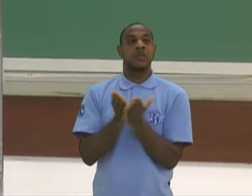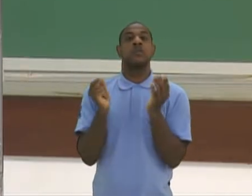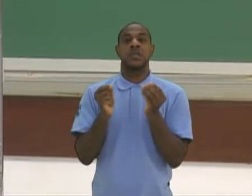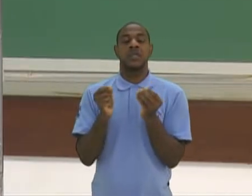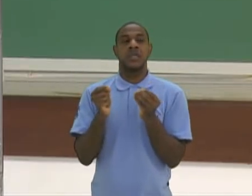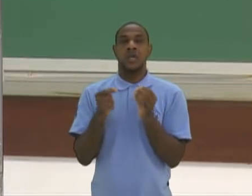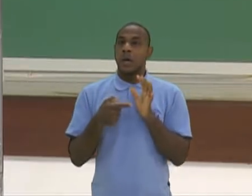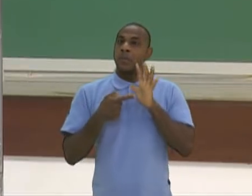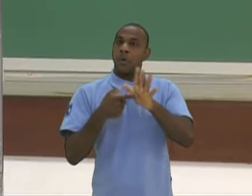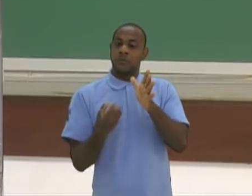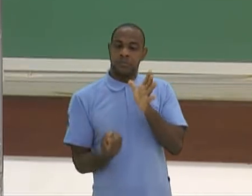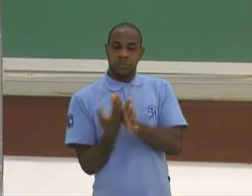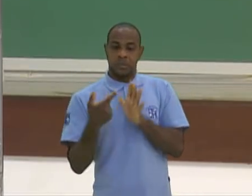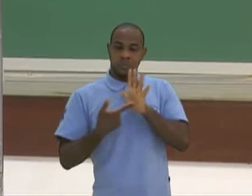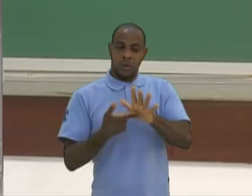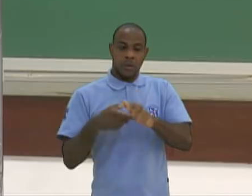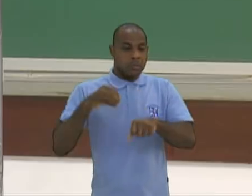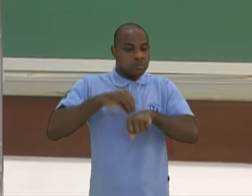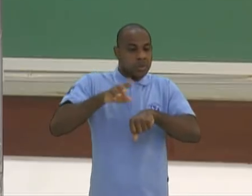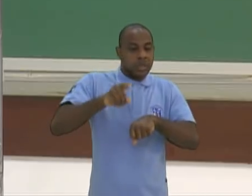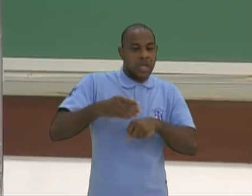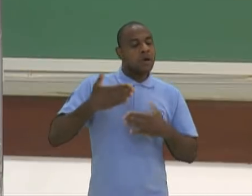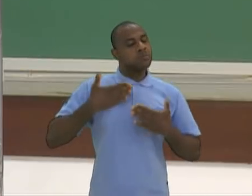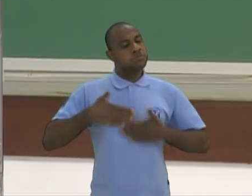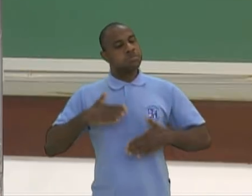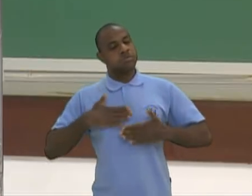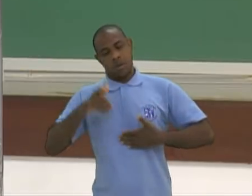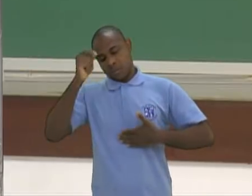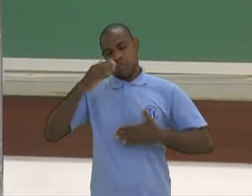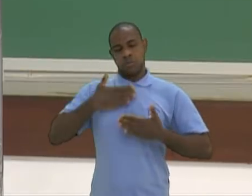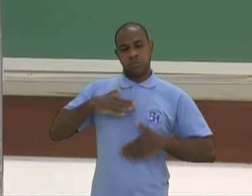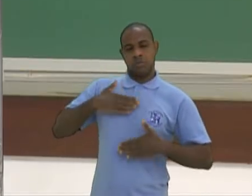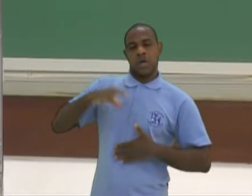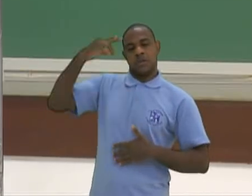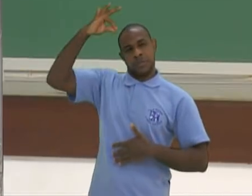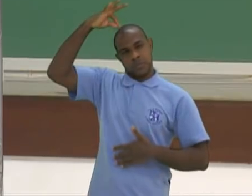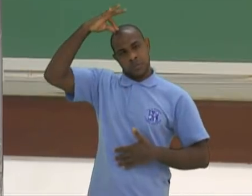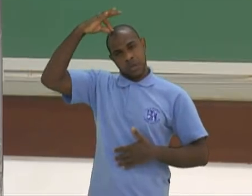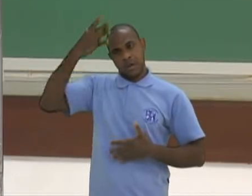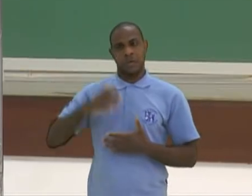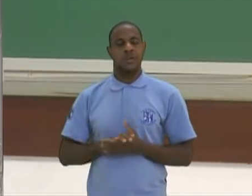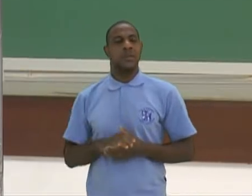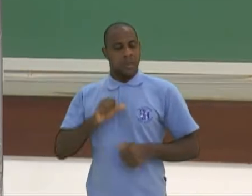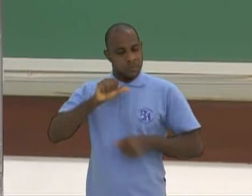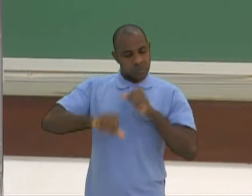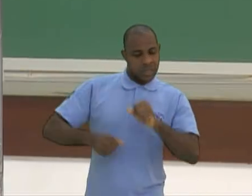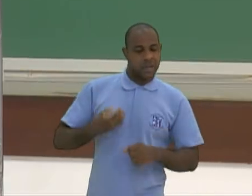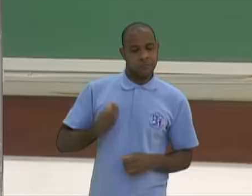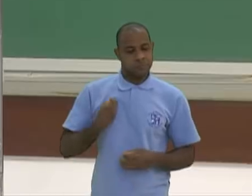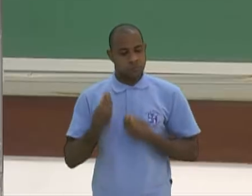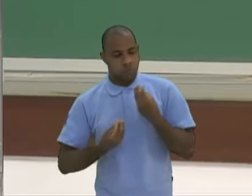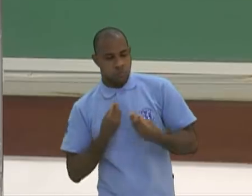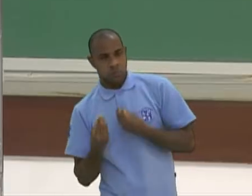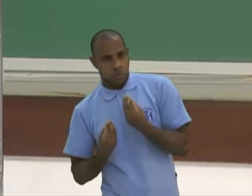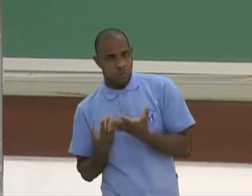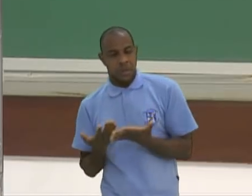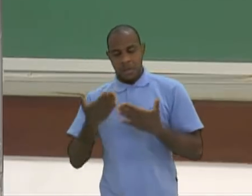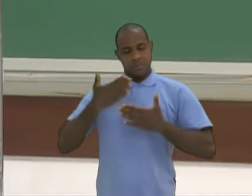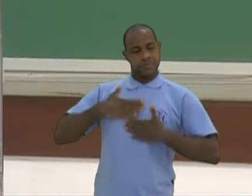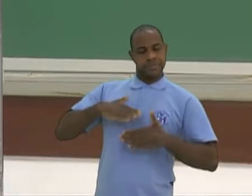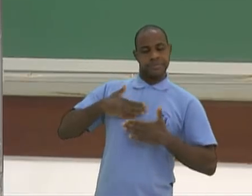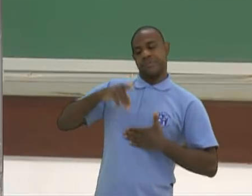para dar esse conforto espiritual. Imagine você, no século III, enfrentando um problema de crise gigante dentro do Império Romano.